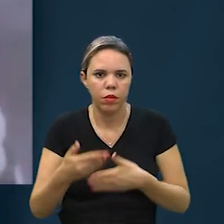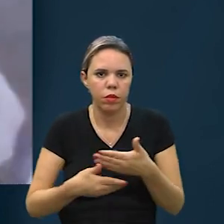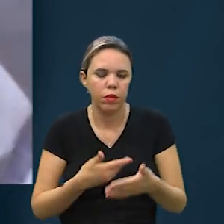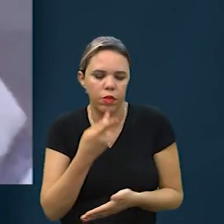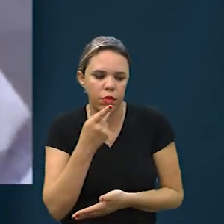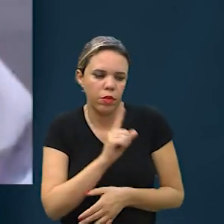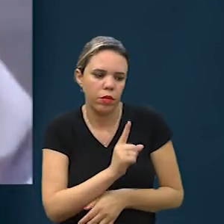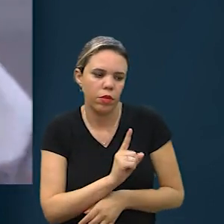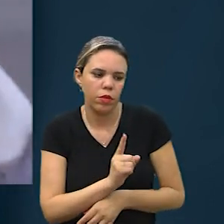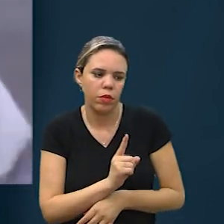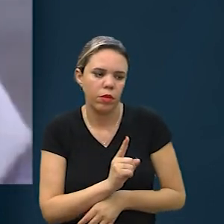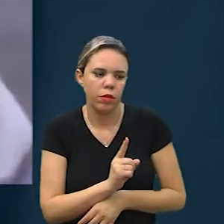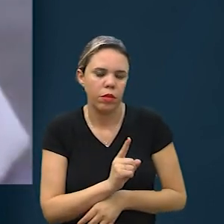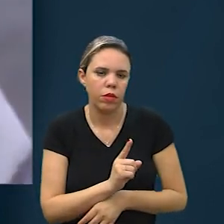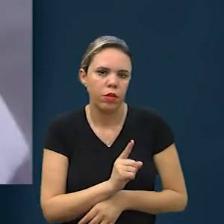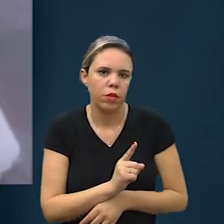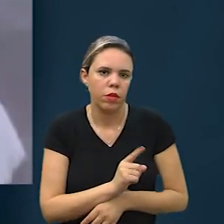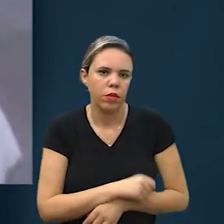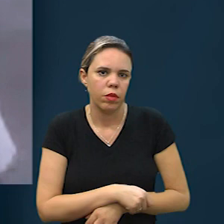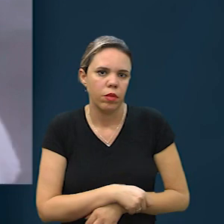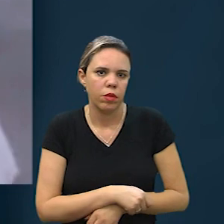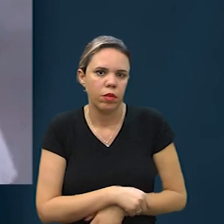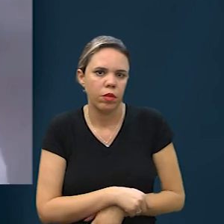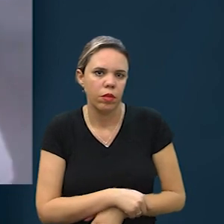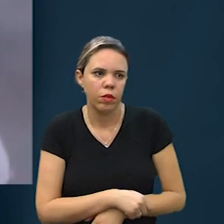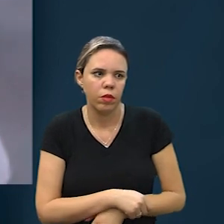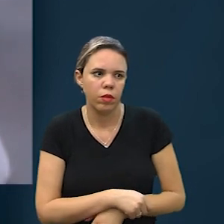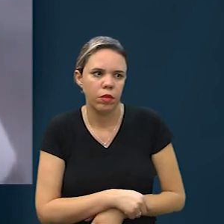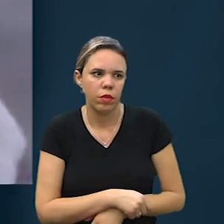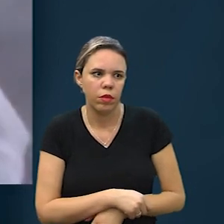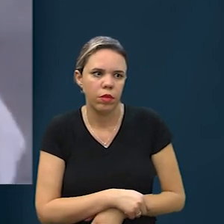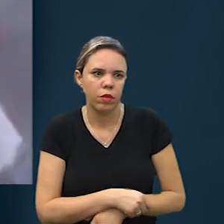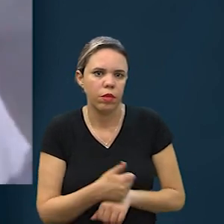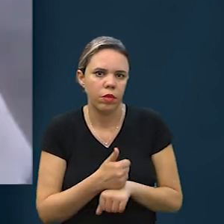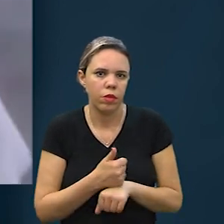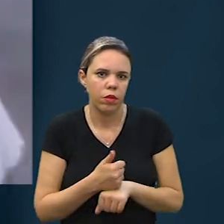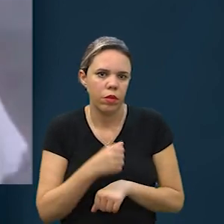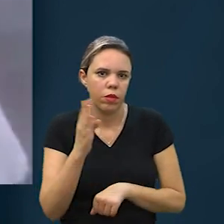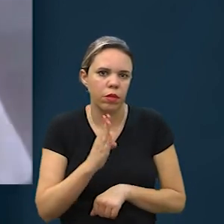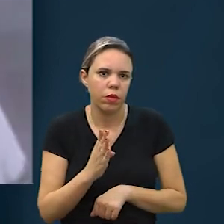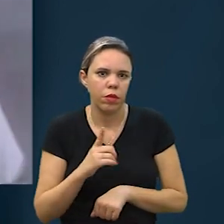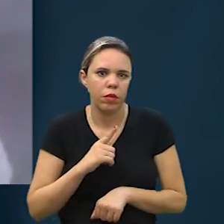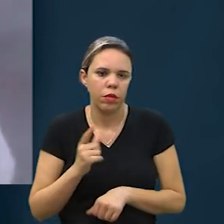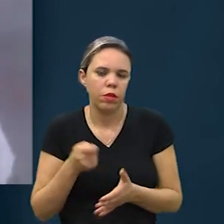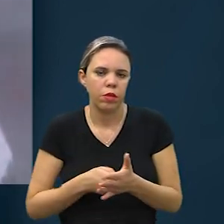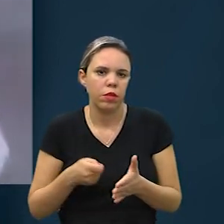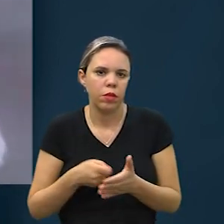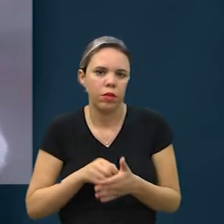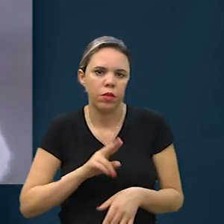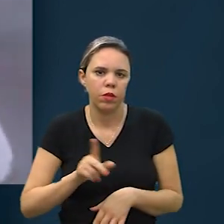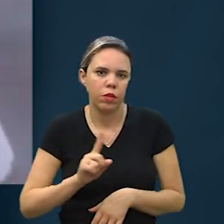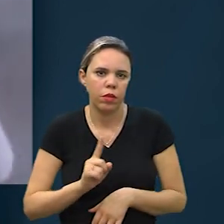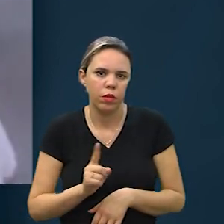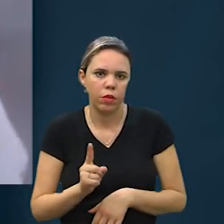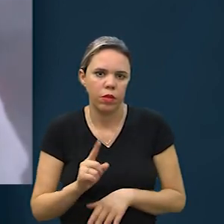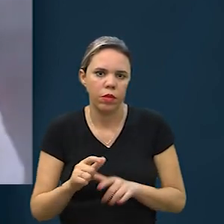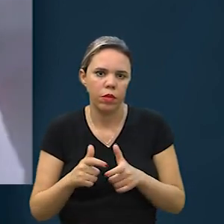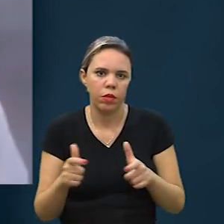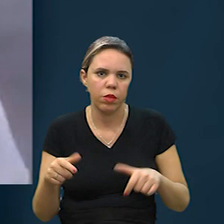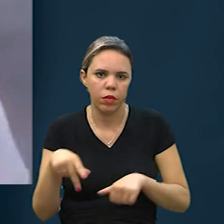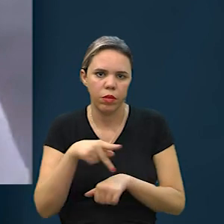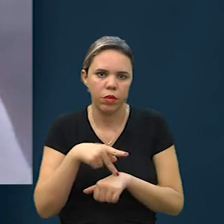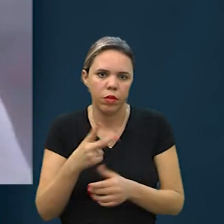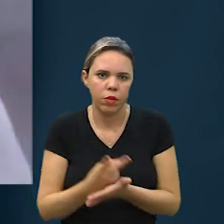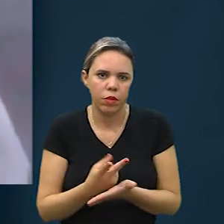processo que fala assim, não, é um corpo de categoria nacional que está reivindicando, não é isso. É o crescimento